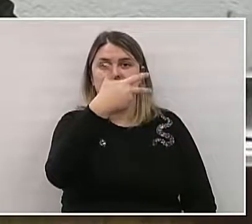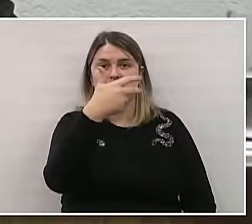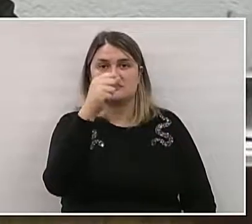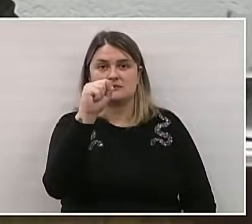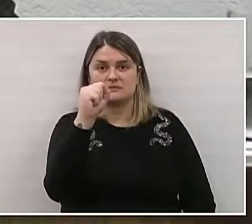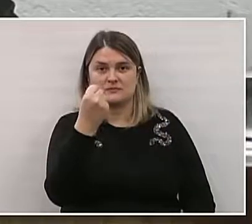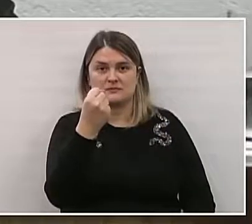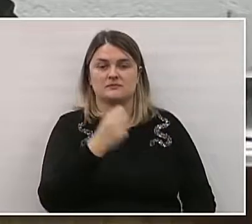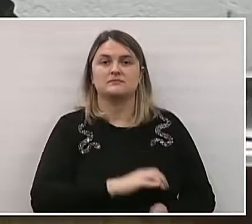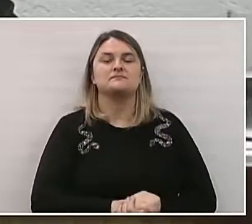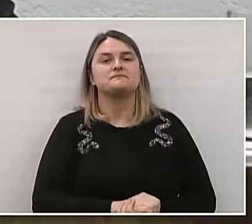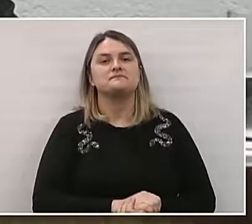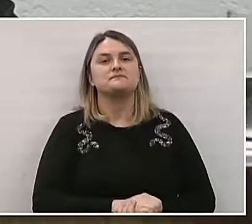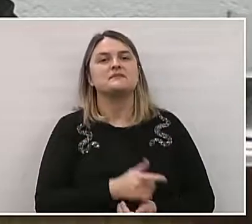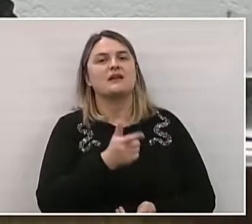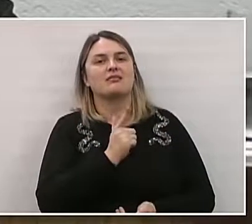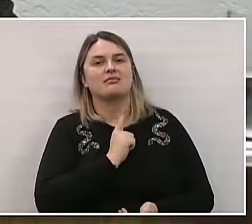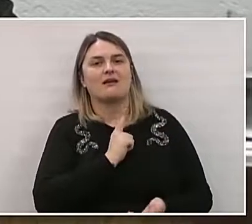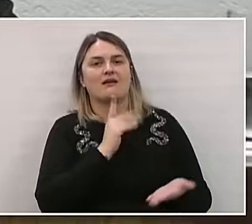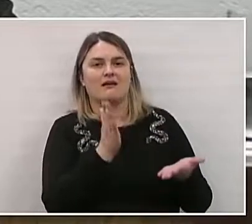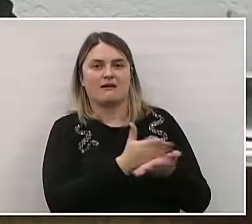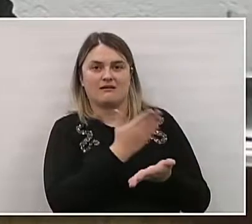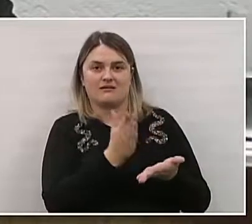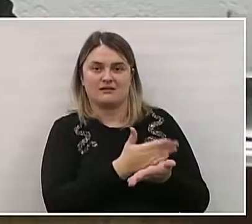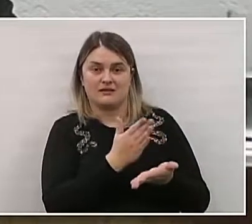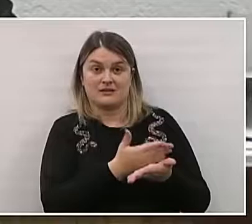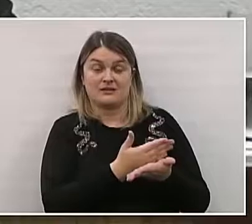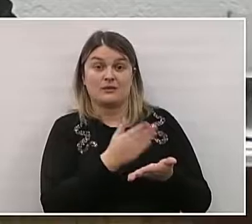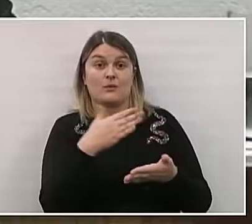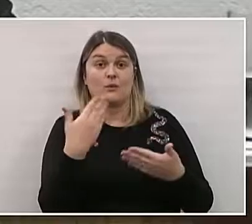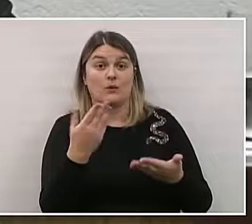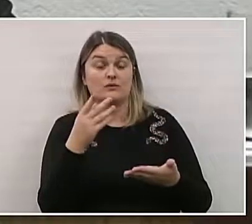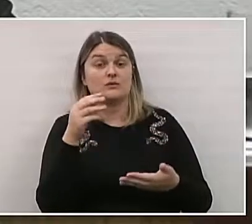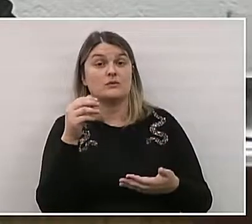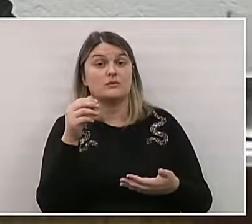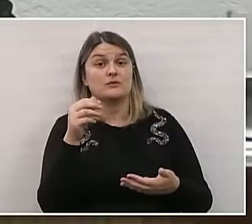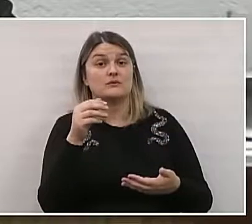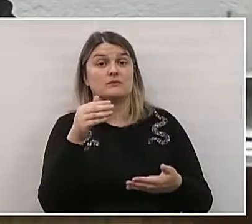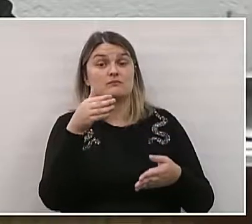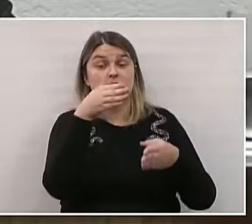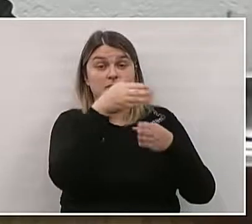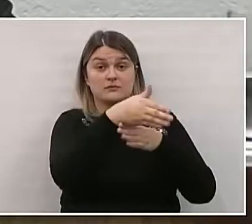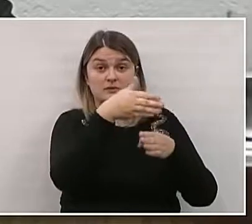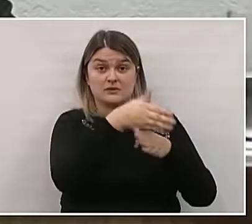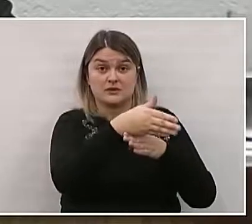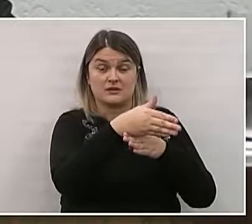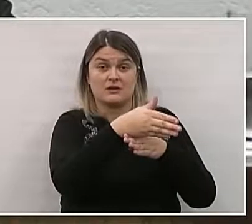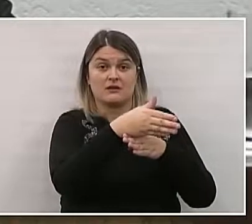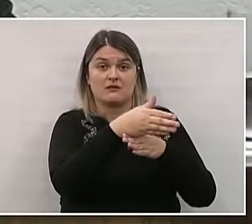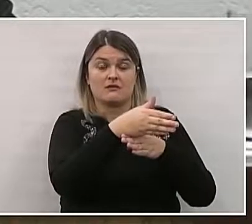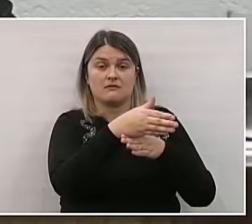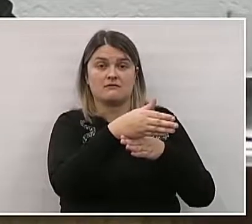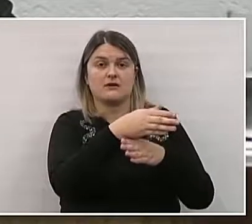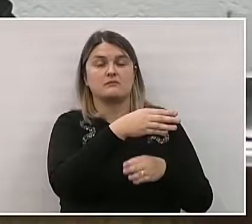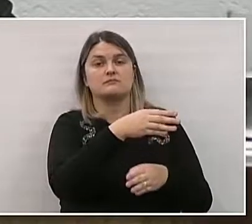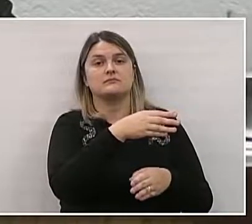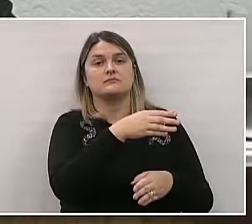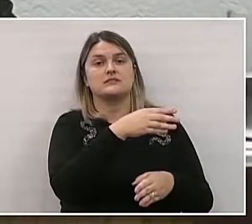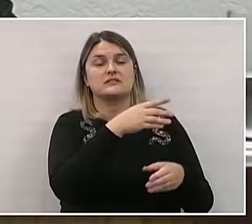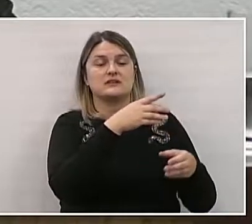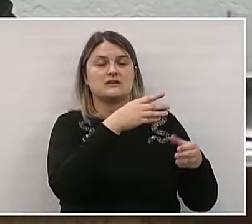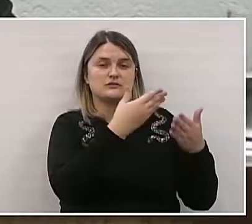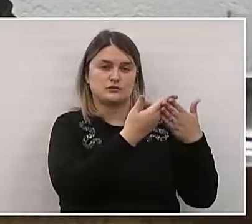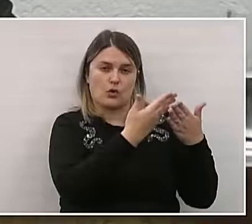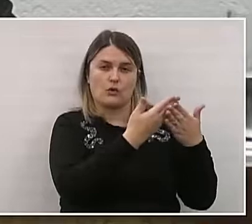1938. Tem também um caderno de quando ela frequentava o curso normal regional em